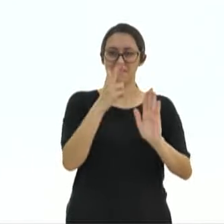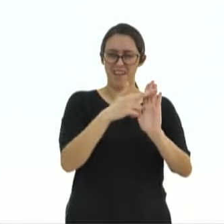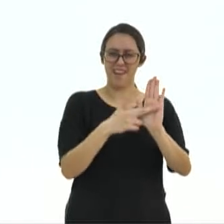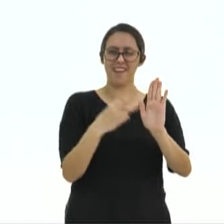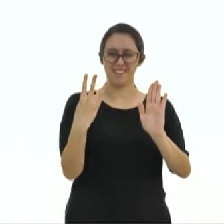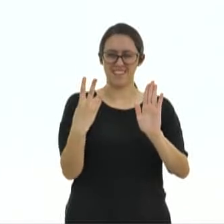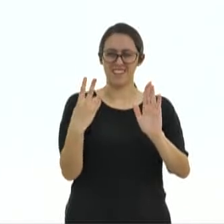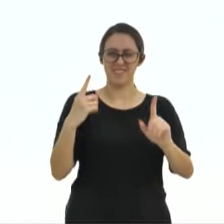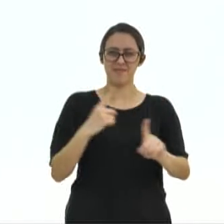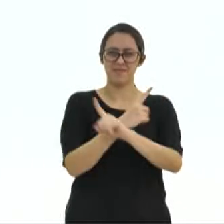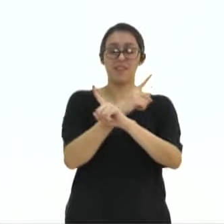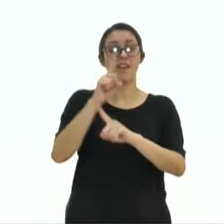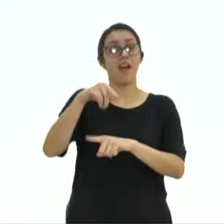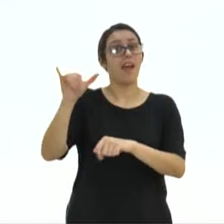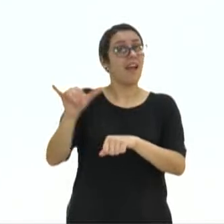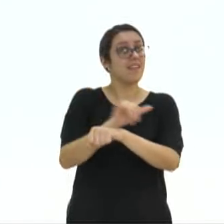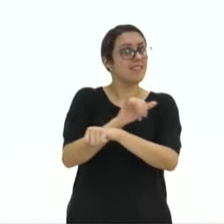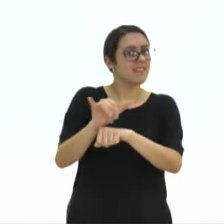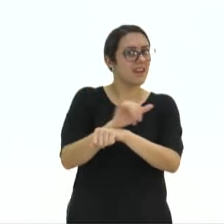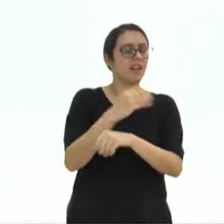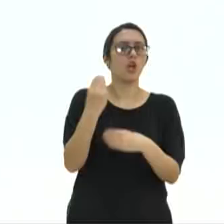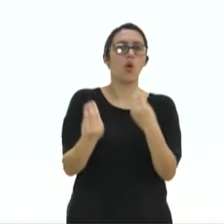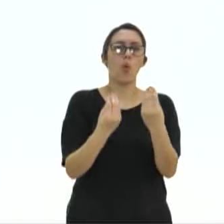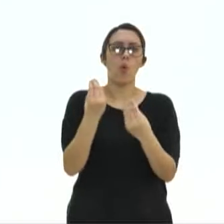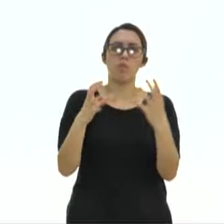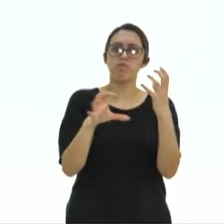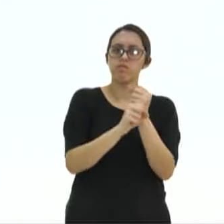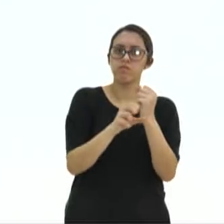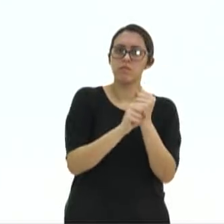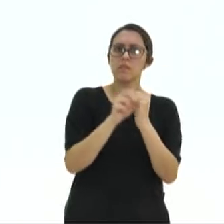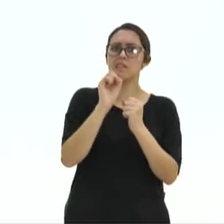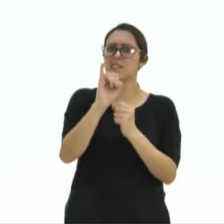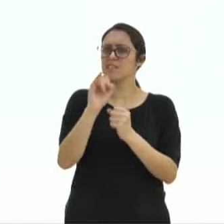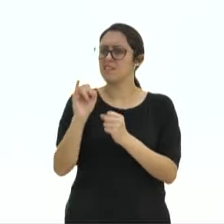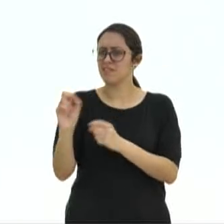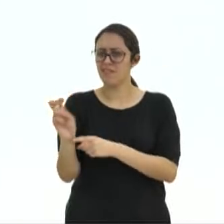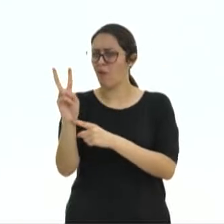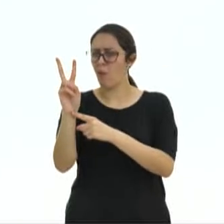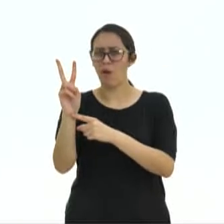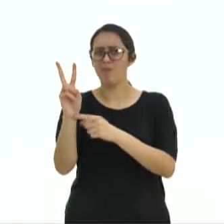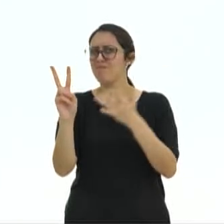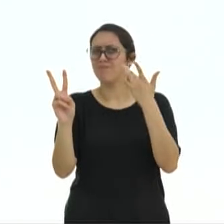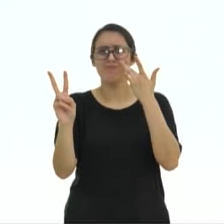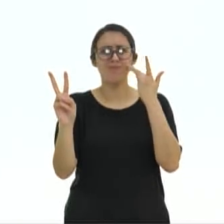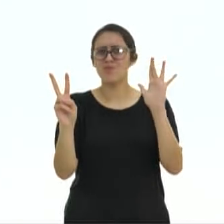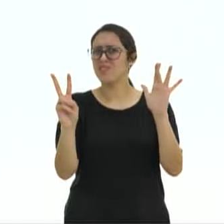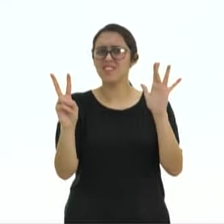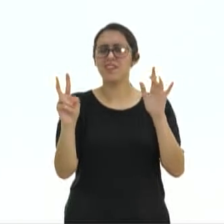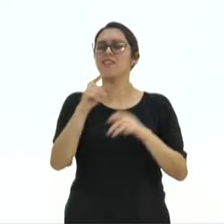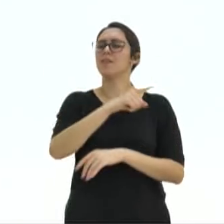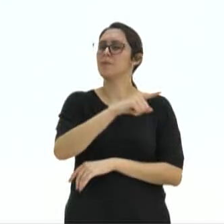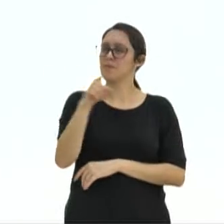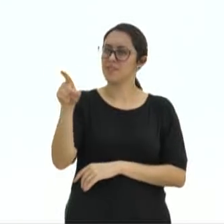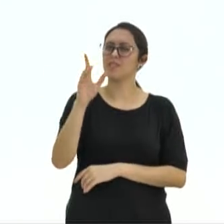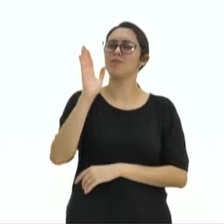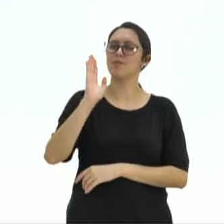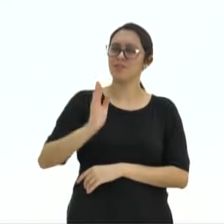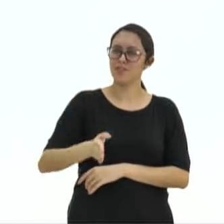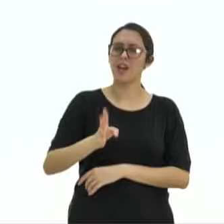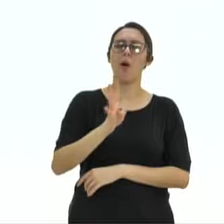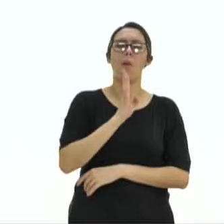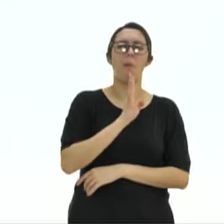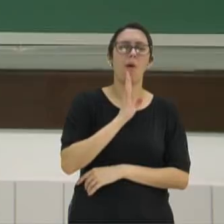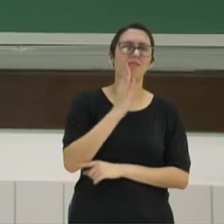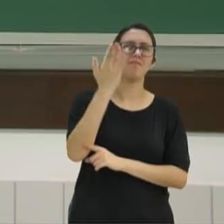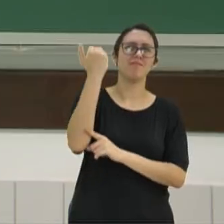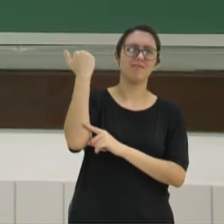estratégia para o cálculo de valores desconhecidos em problemas. Vocês já ouviram essa palavra, valores desconhecidos,